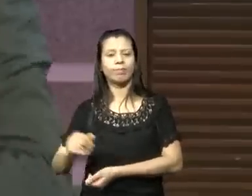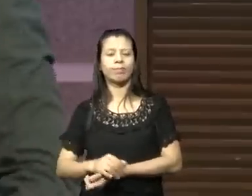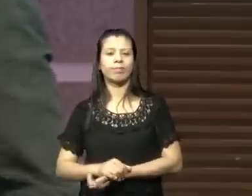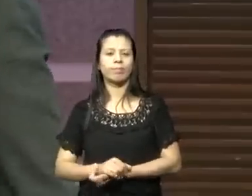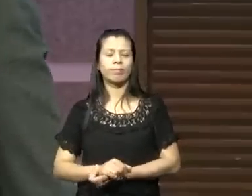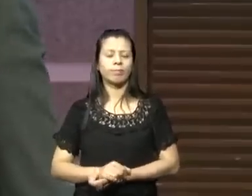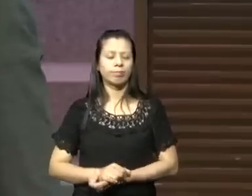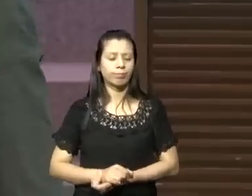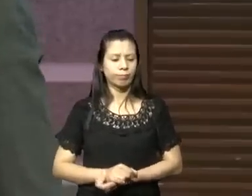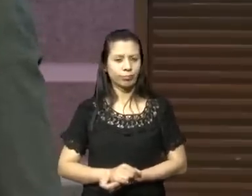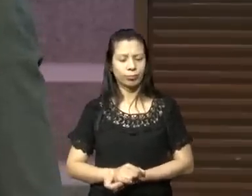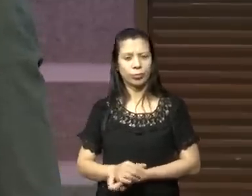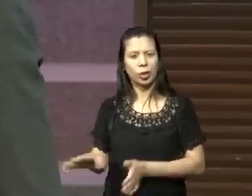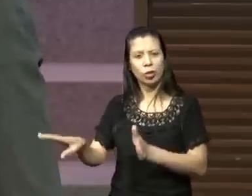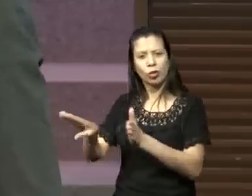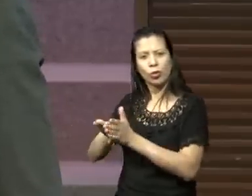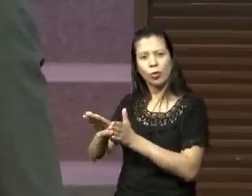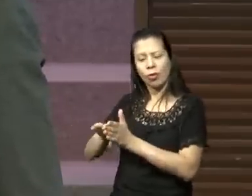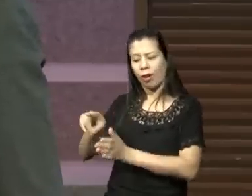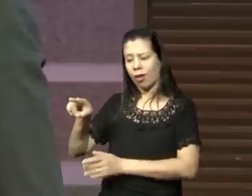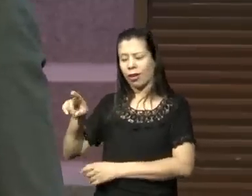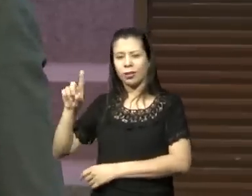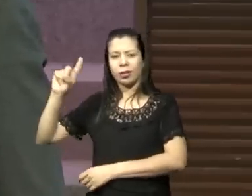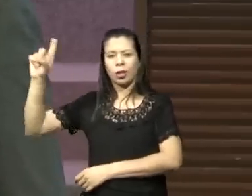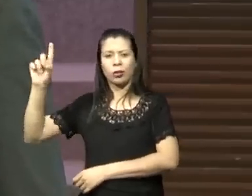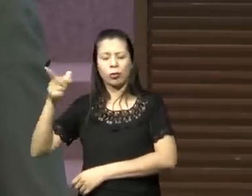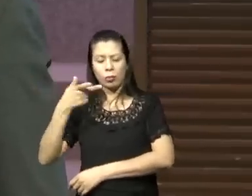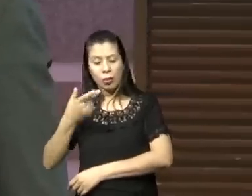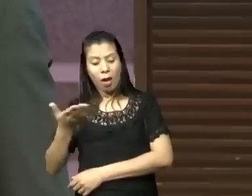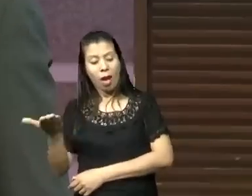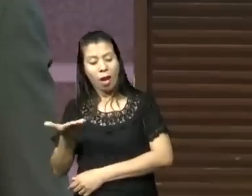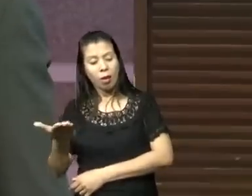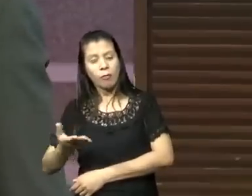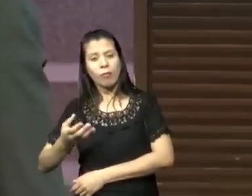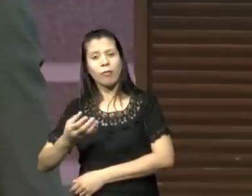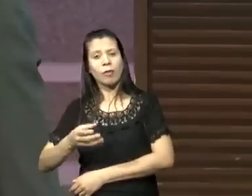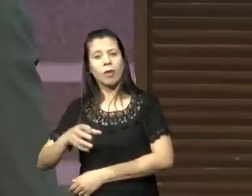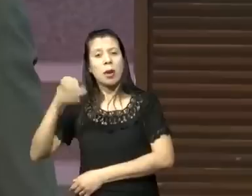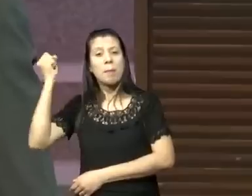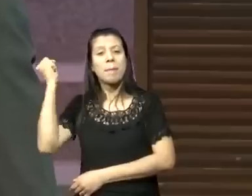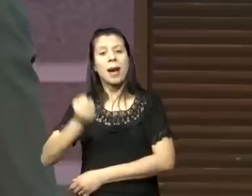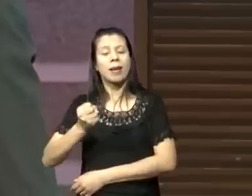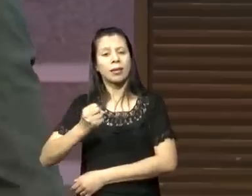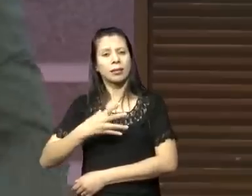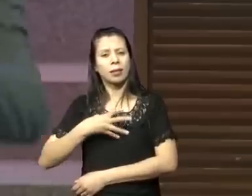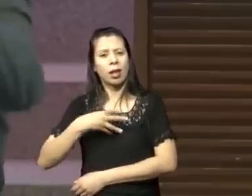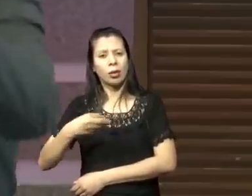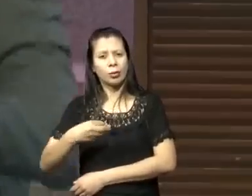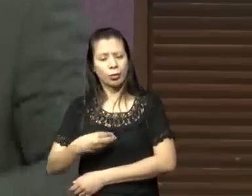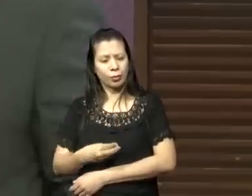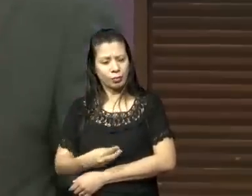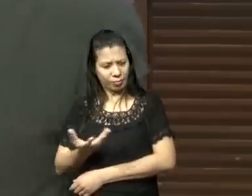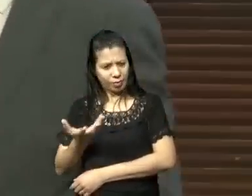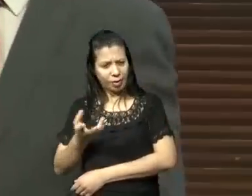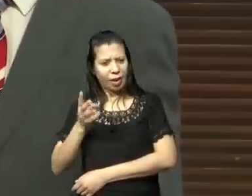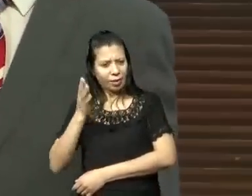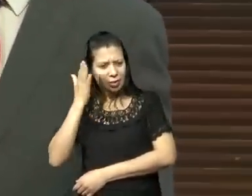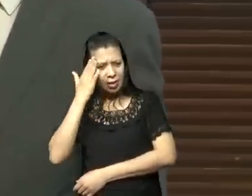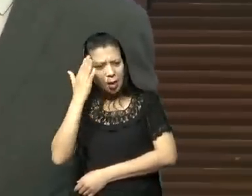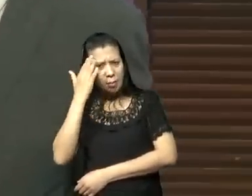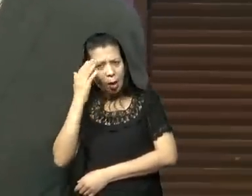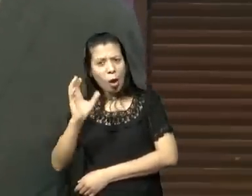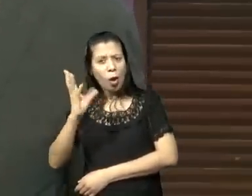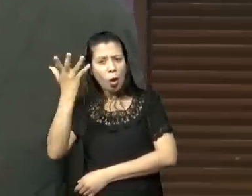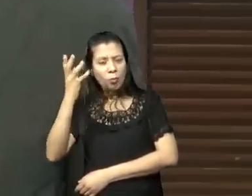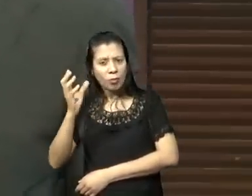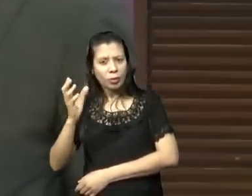mata o teu filho mata o teu filho você quer ver o meu dia